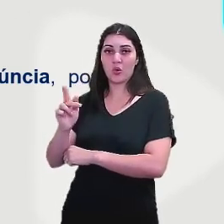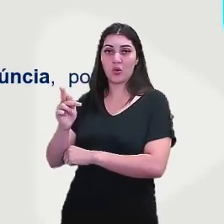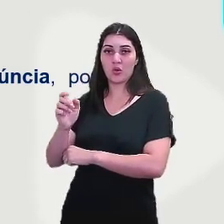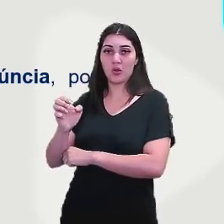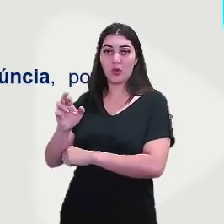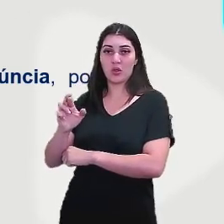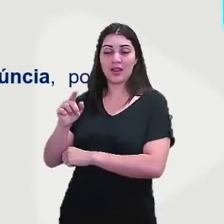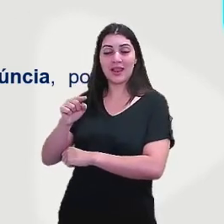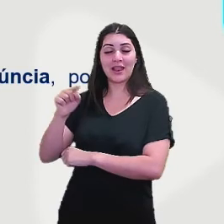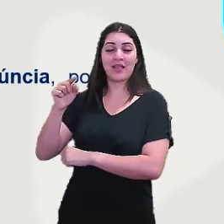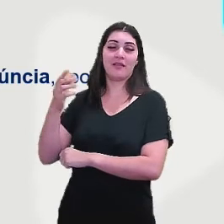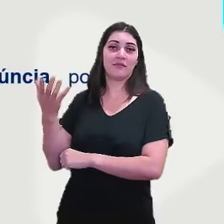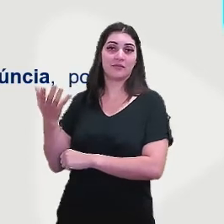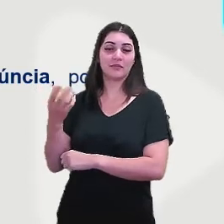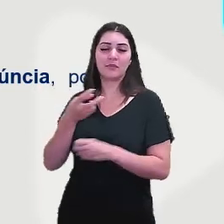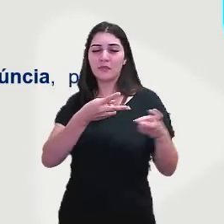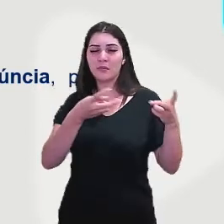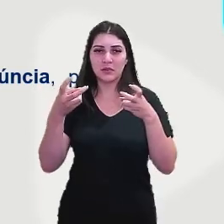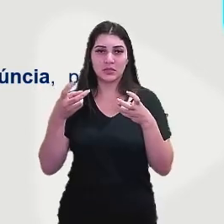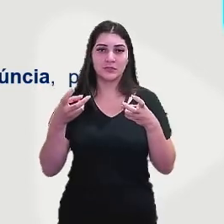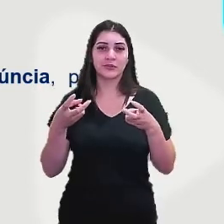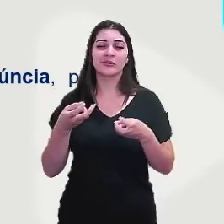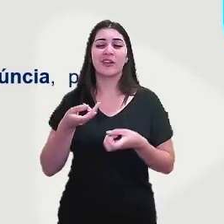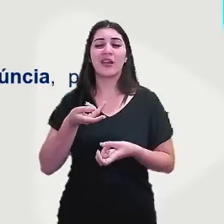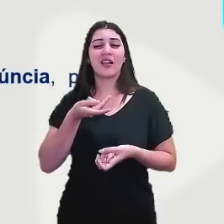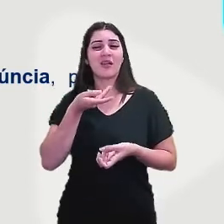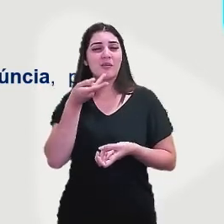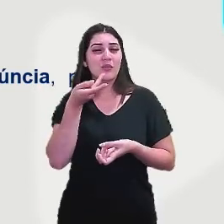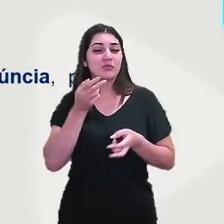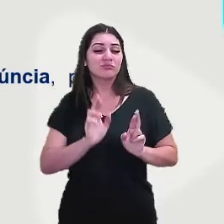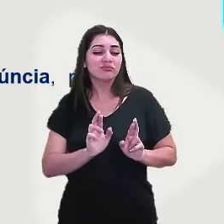Perceberam? Colher, colher. Então, a pronúncia é